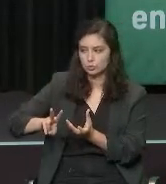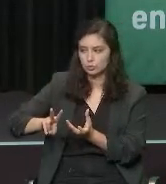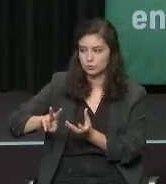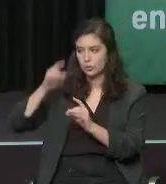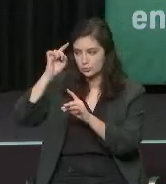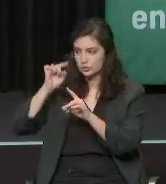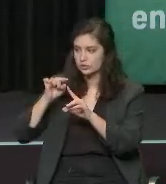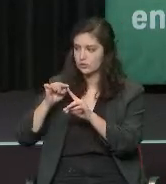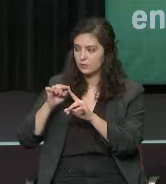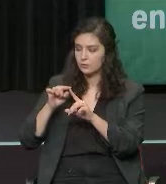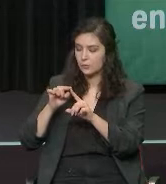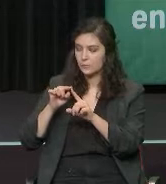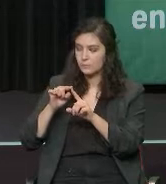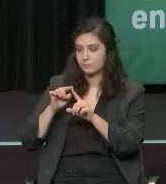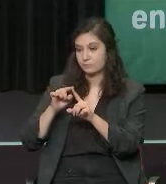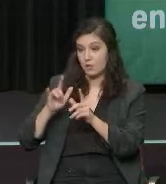o 12U,